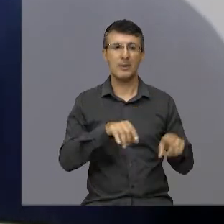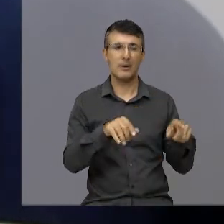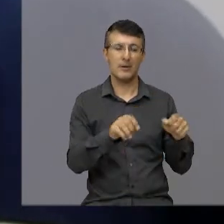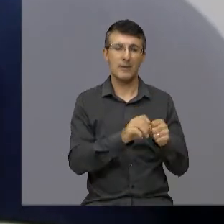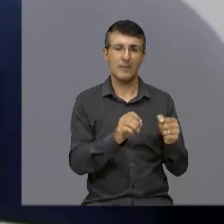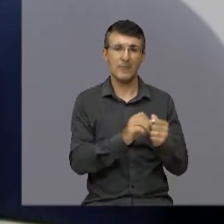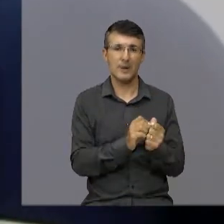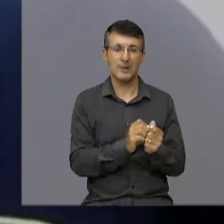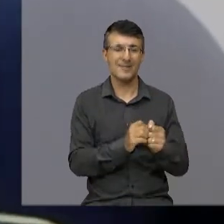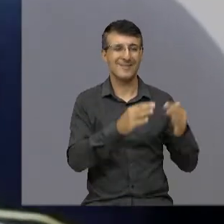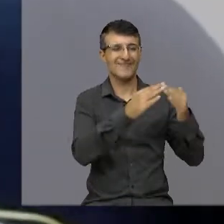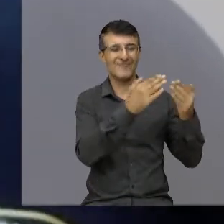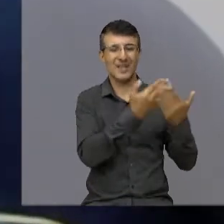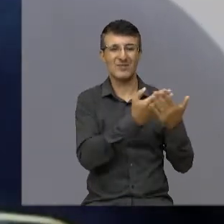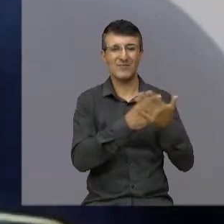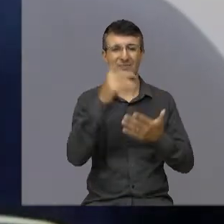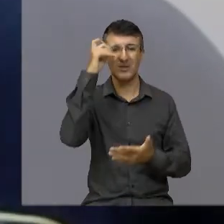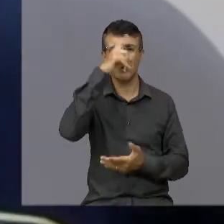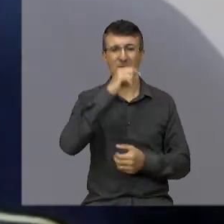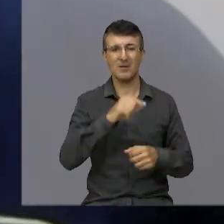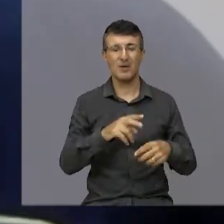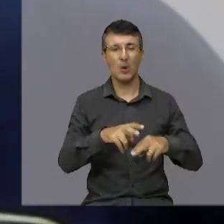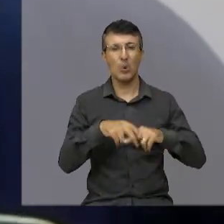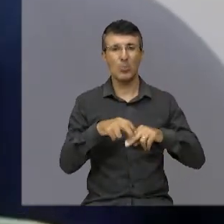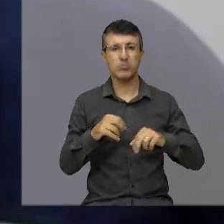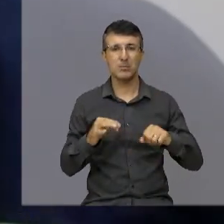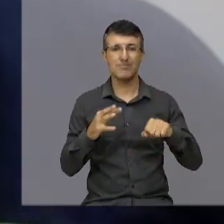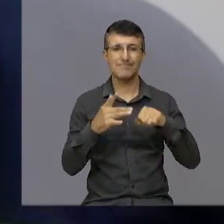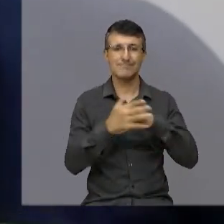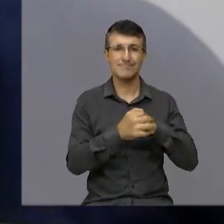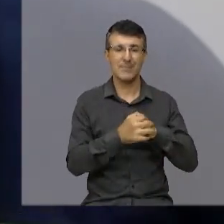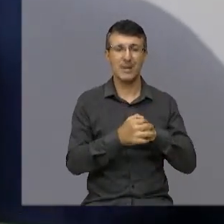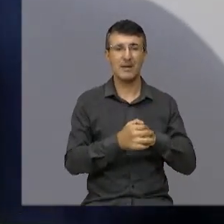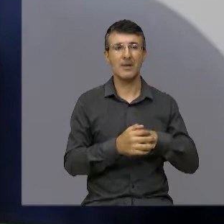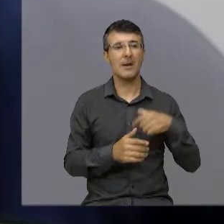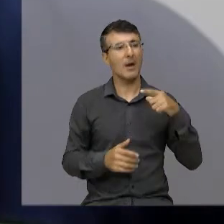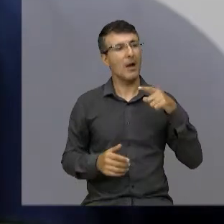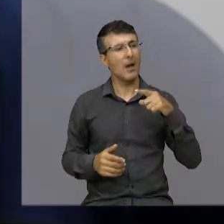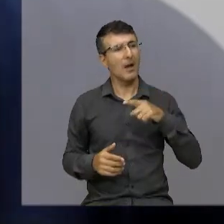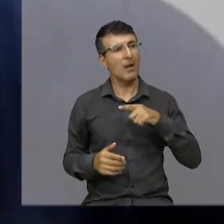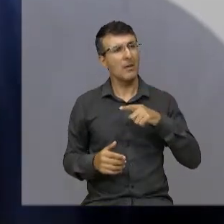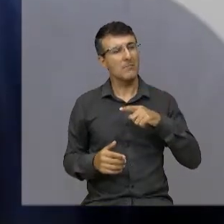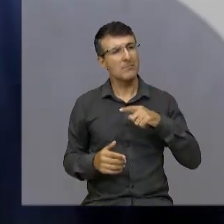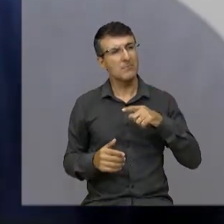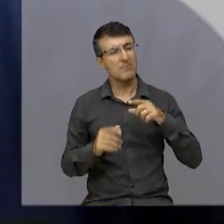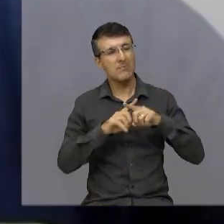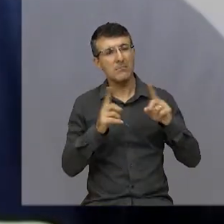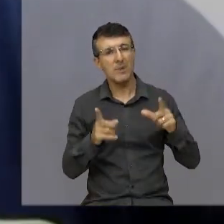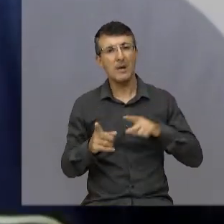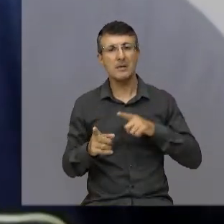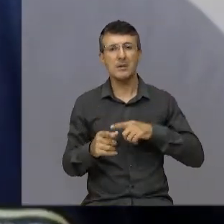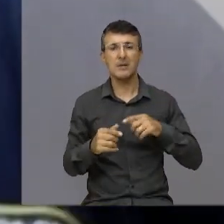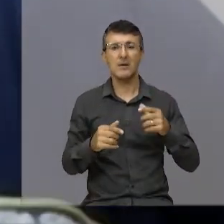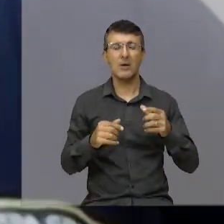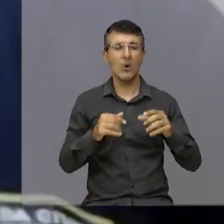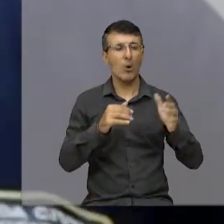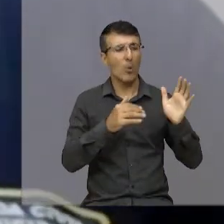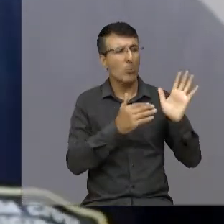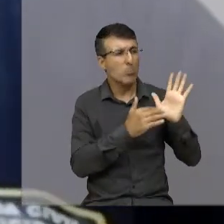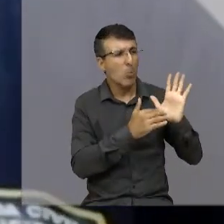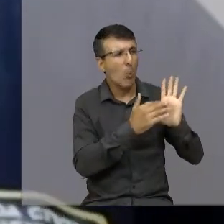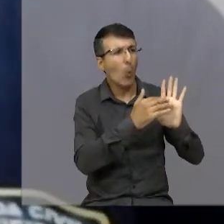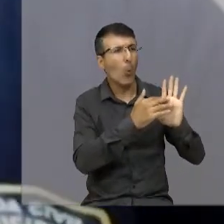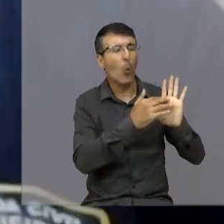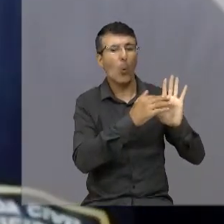por causa da pandemia, mas temos outros projetos para englobar a família dessas mulheres que